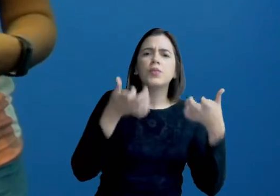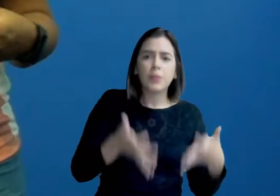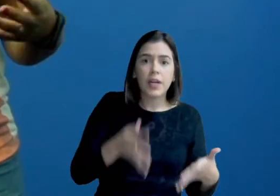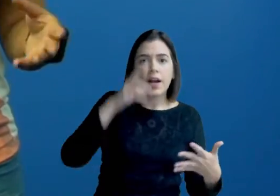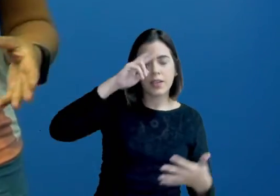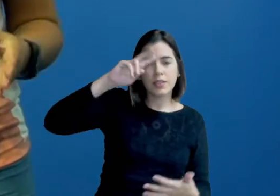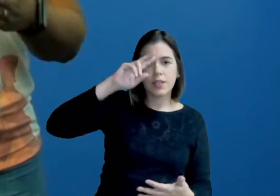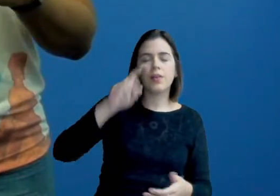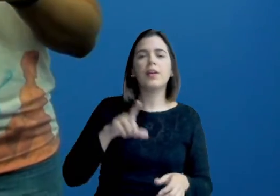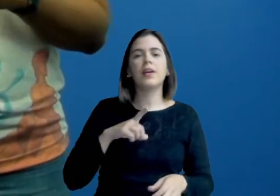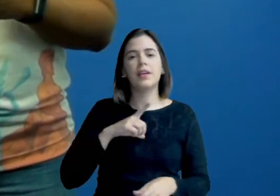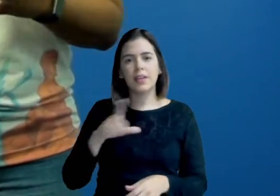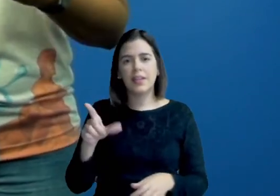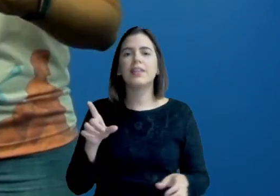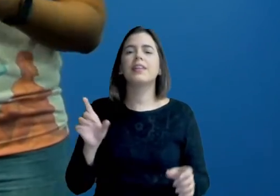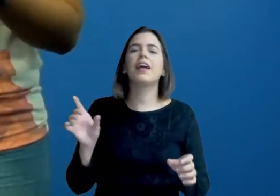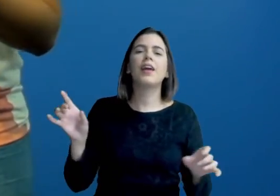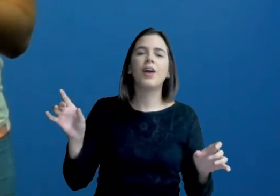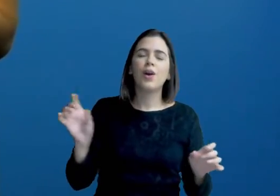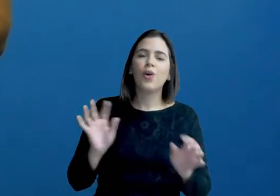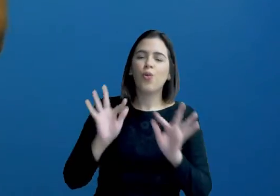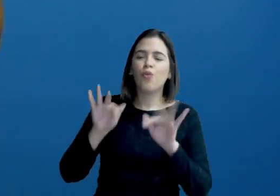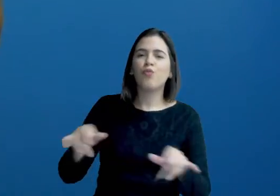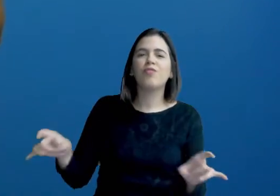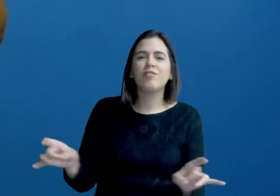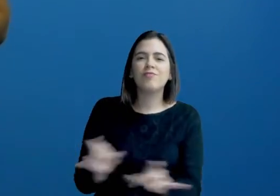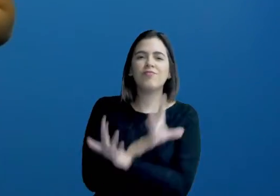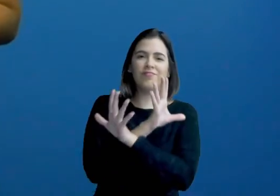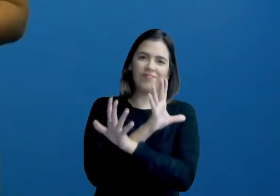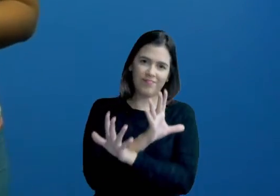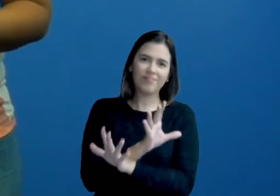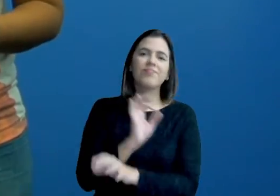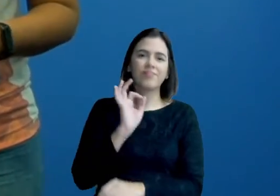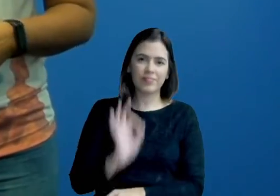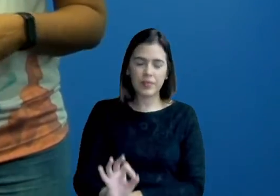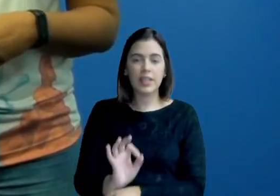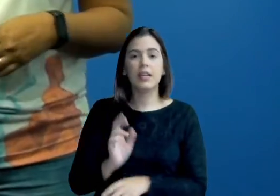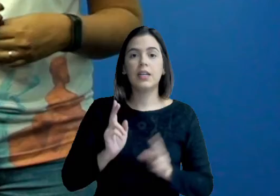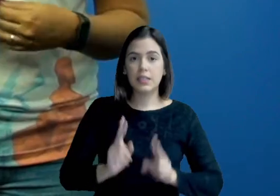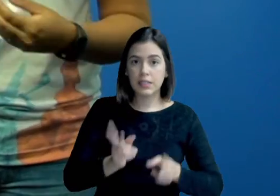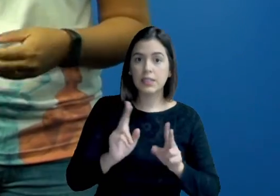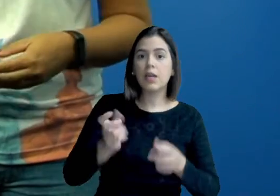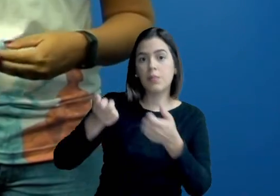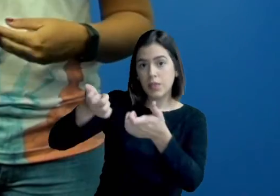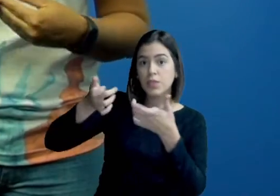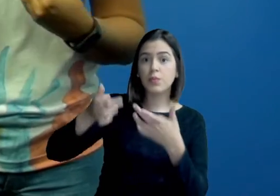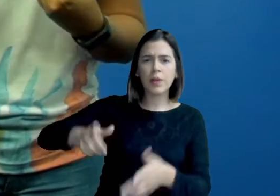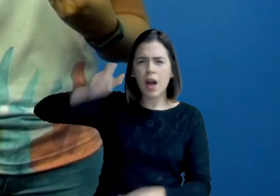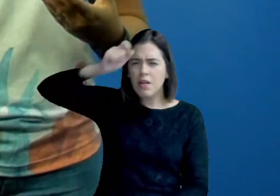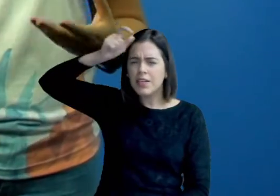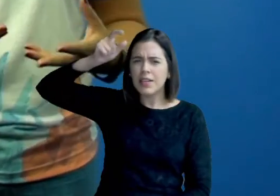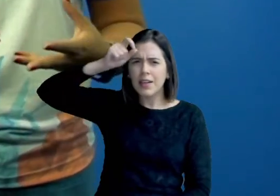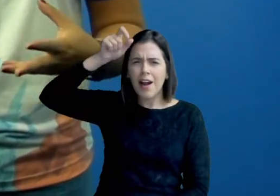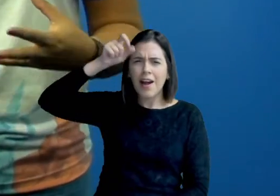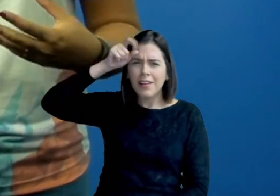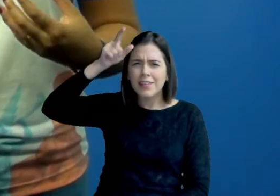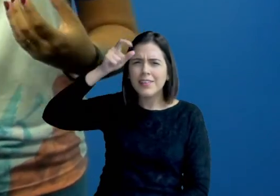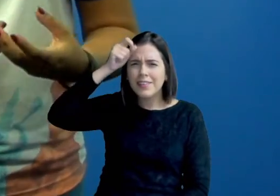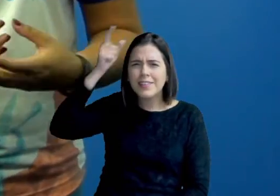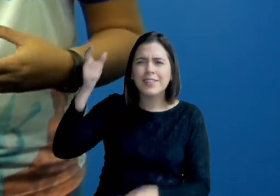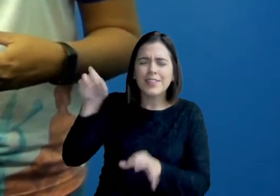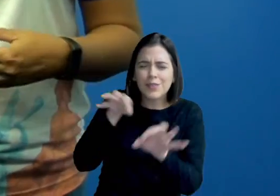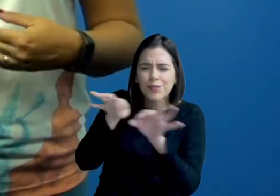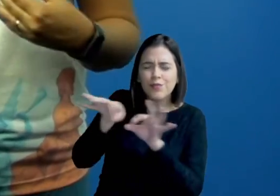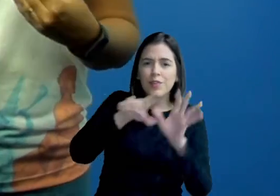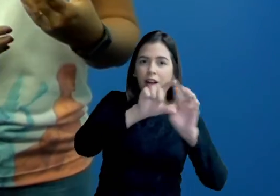história? E tem o final, né? O desfecho dessa história, certo? Sempre contada de forma criativa,